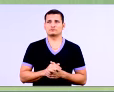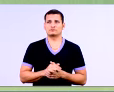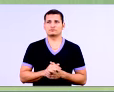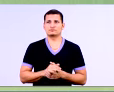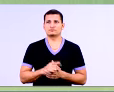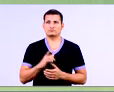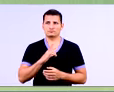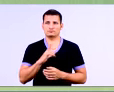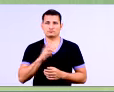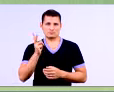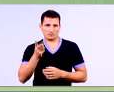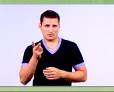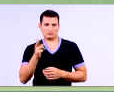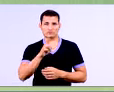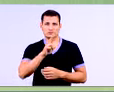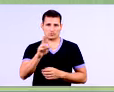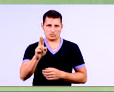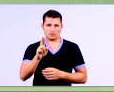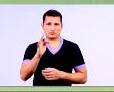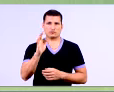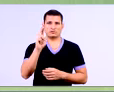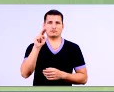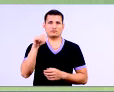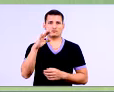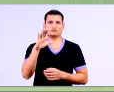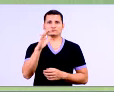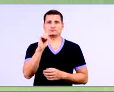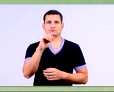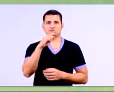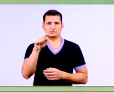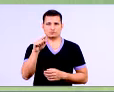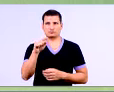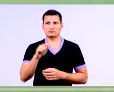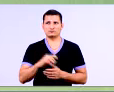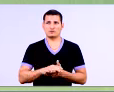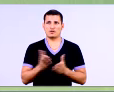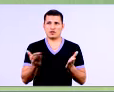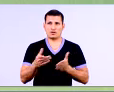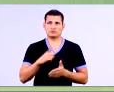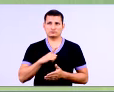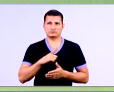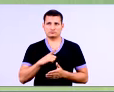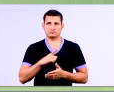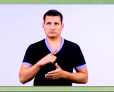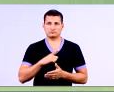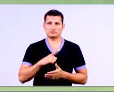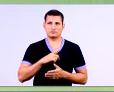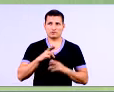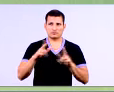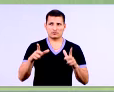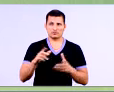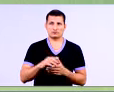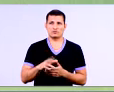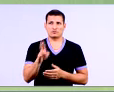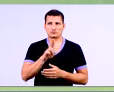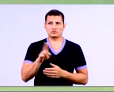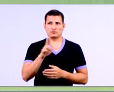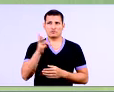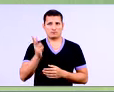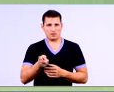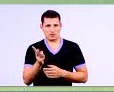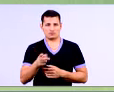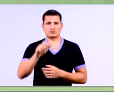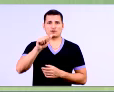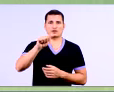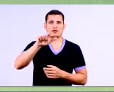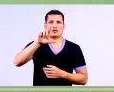nós temos o mesmo nome de função. Só que agora nós temos uma particularidade. Eu estou utilizando o mesmo alerta. Observem